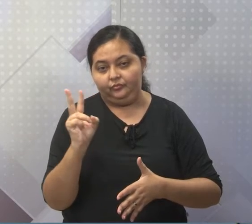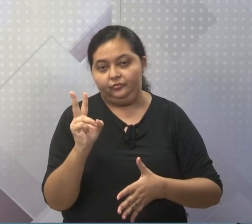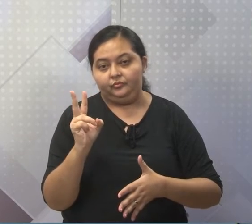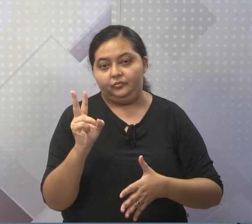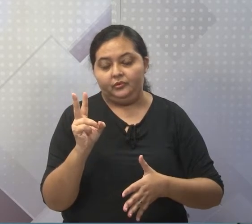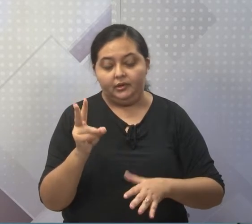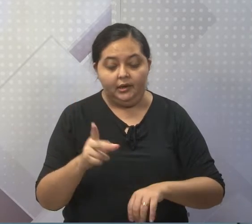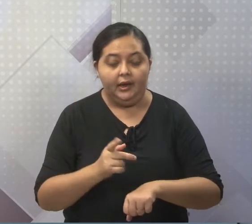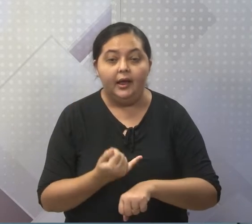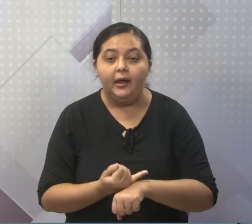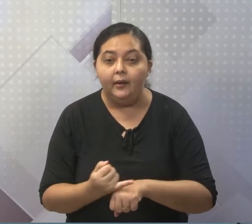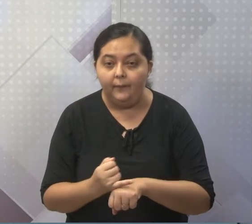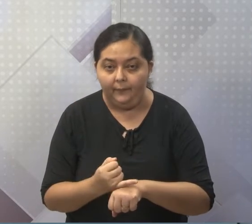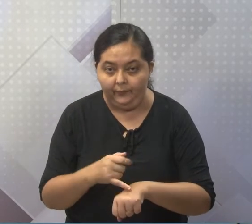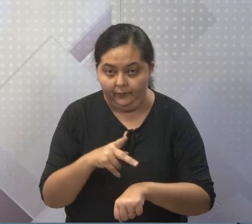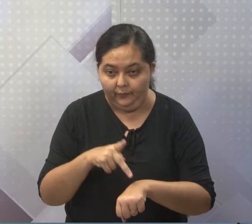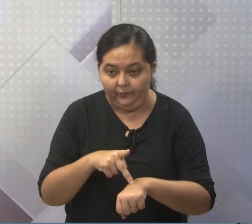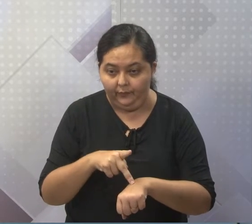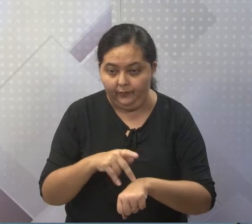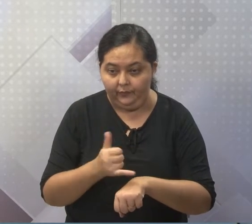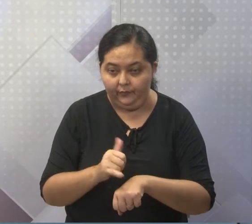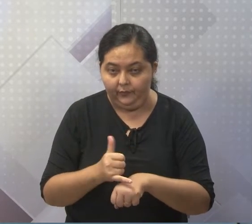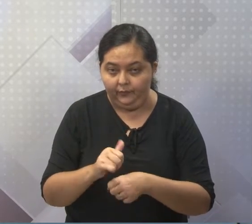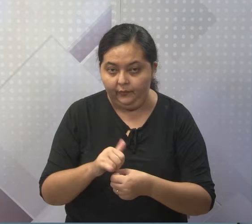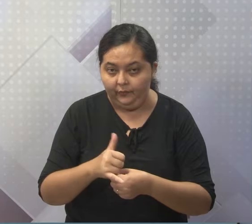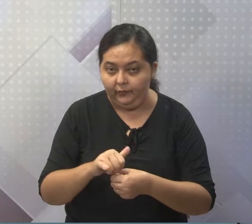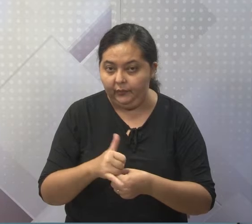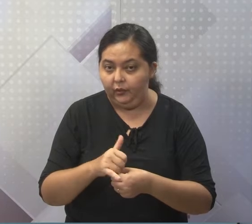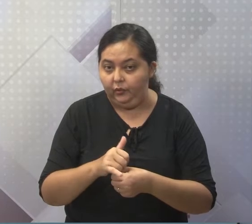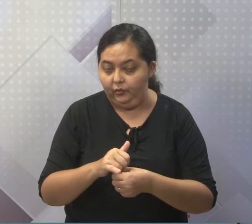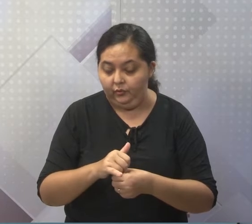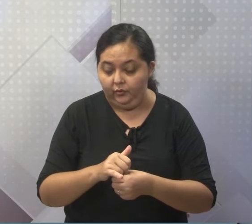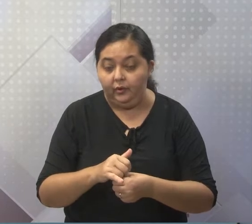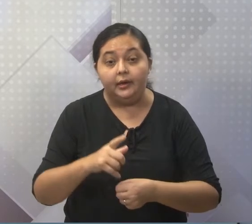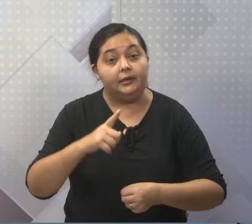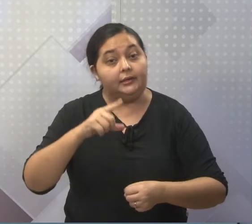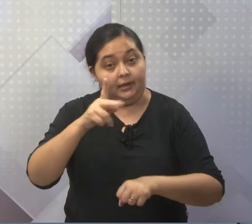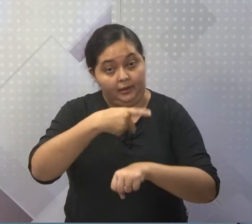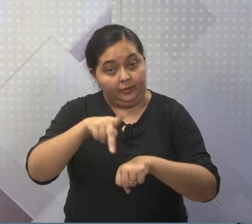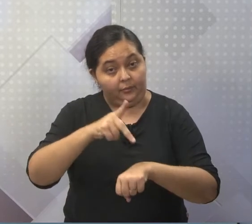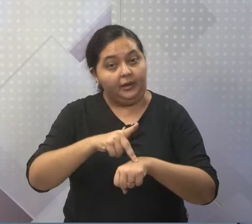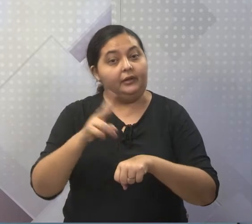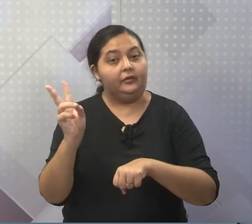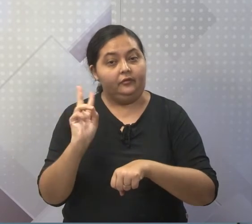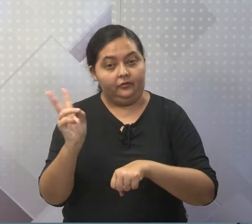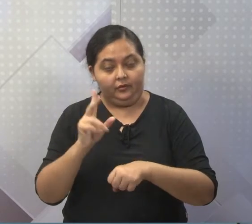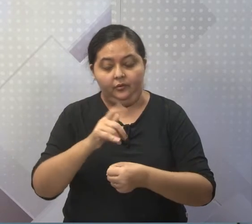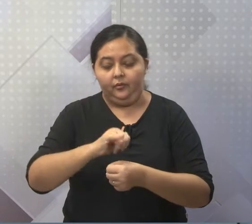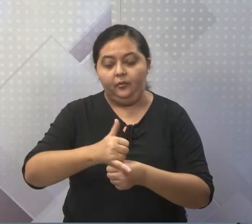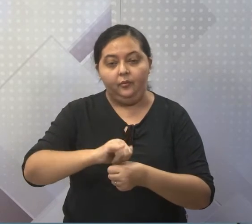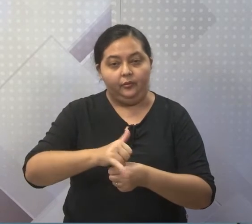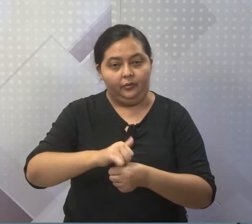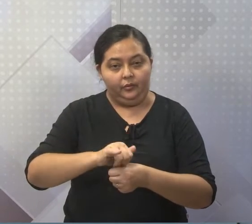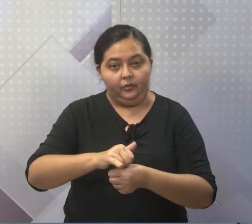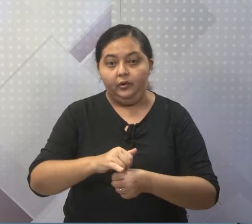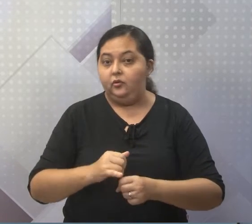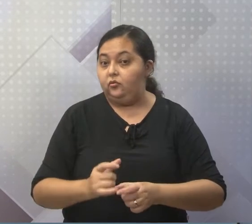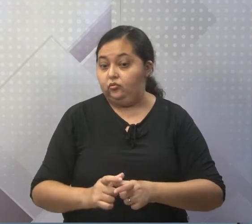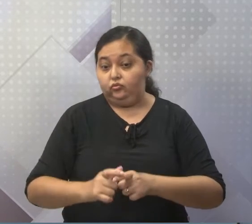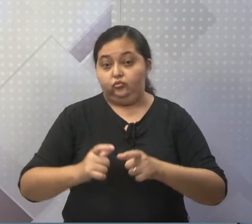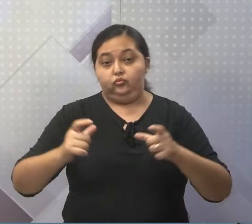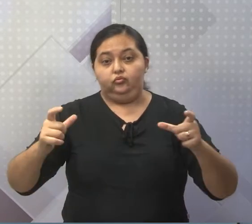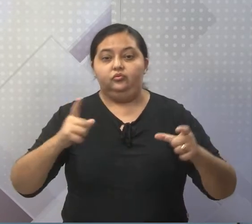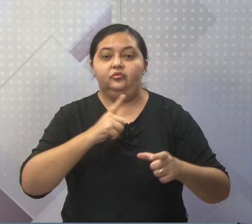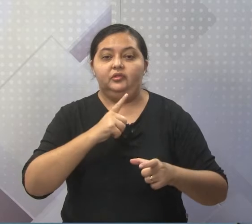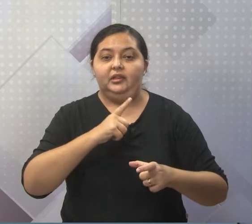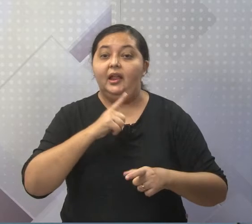petróleo de reserva petrolífera no seu território do mundo viu galera tem um país que tem a maior quantidade de petróleo do mundo da Venezuela